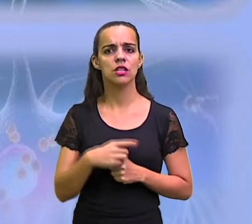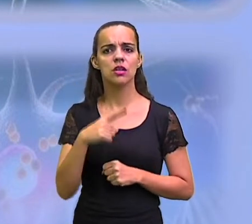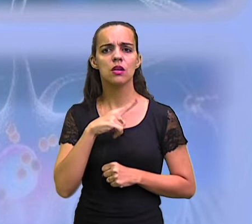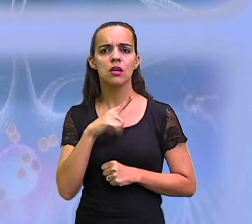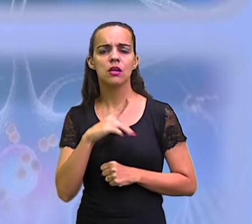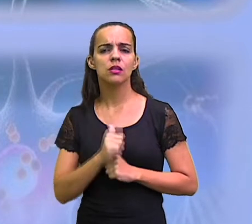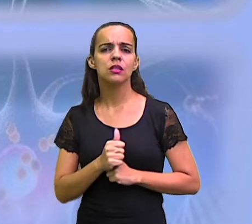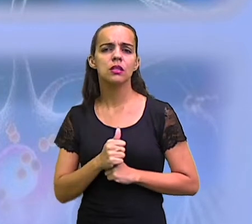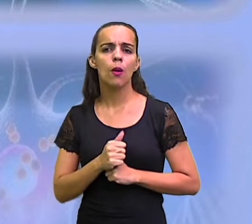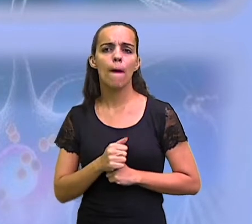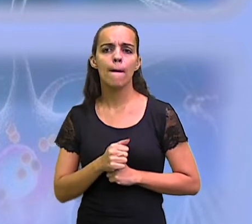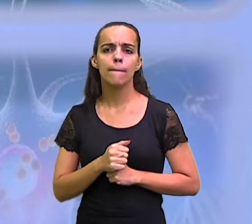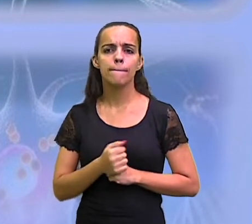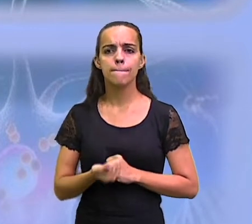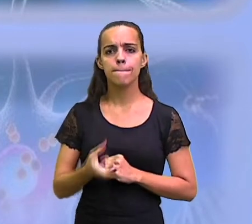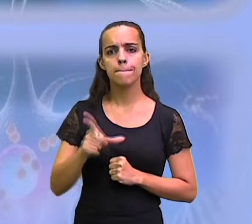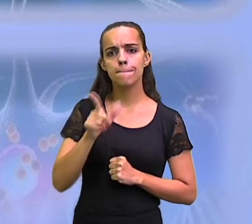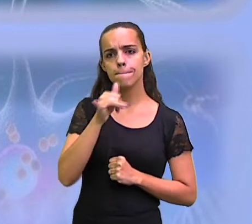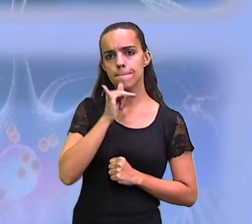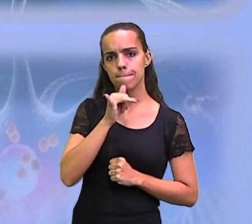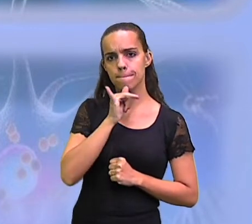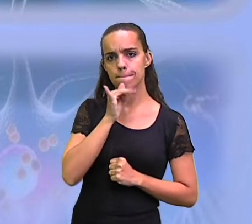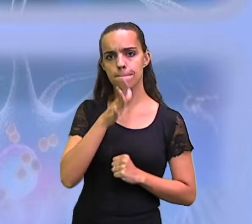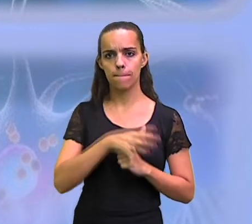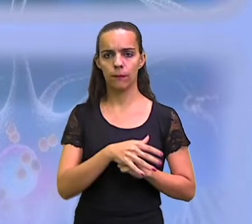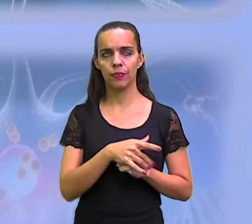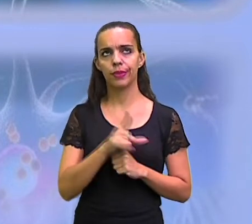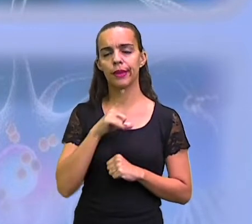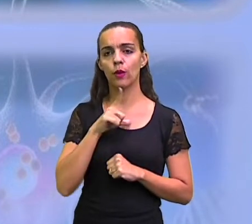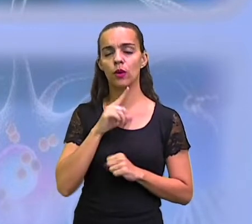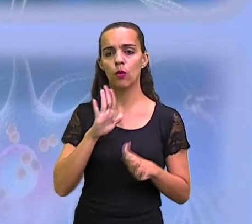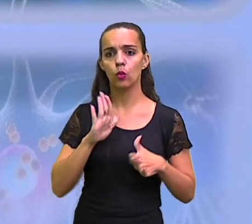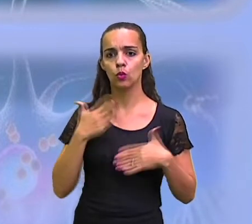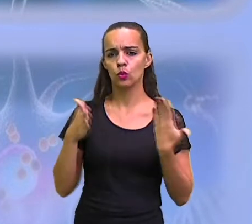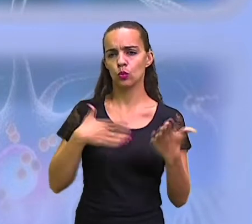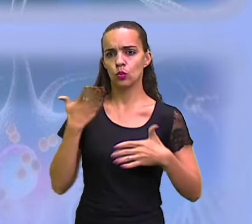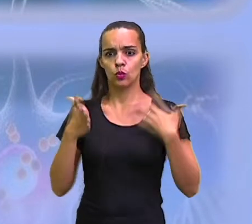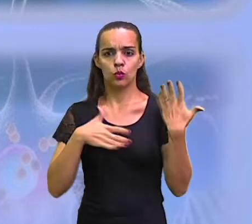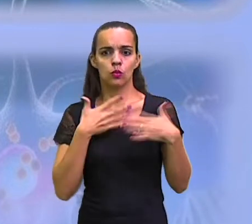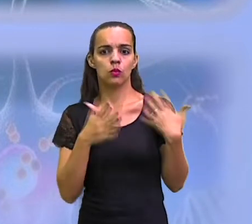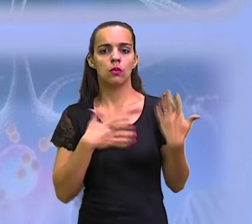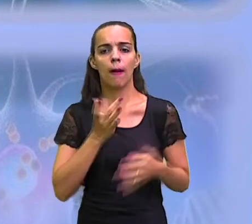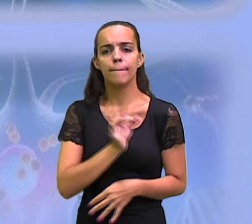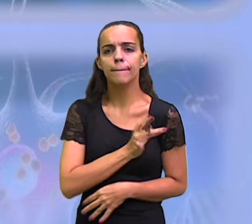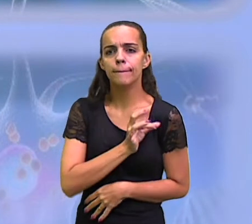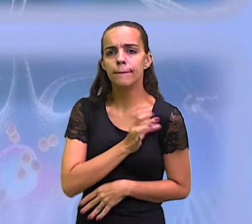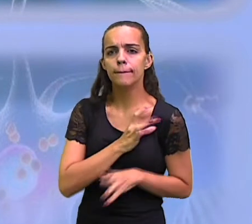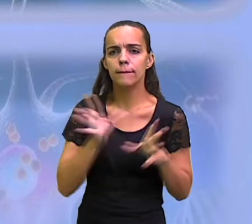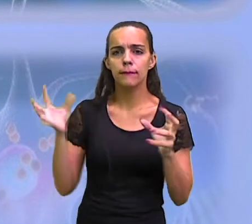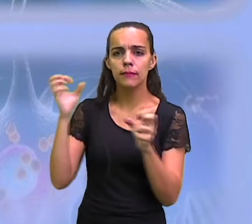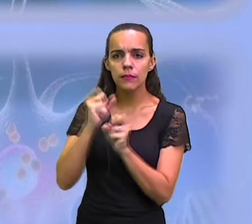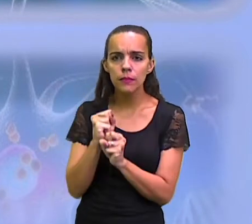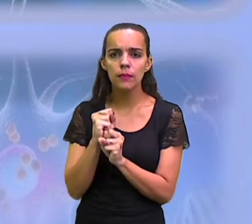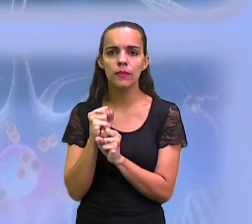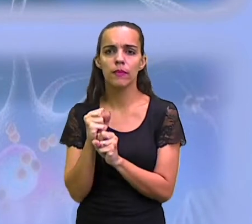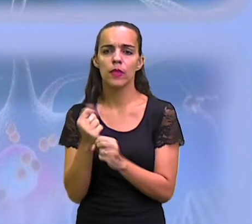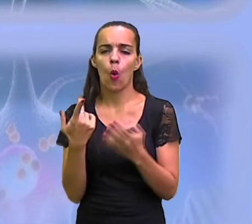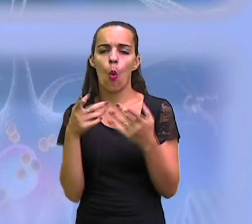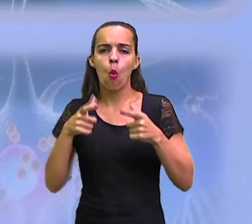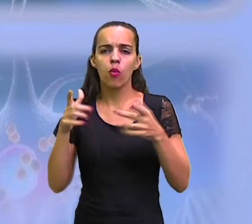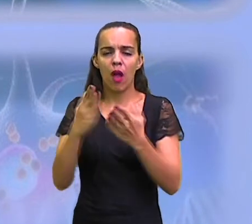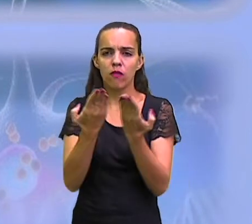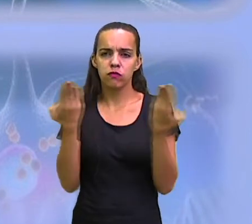que é o opositor, a síndrome do pânico. Quantas pessoas não têm desenvolvido essa síndrome, não é